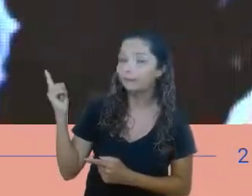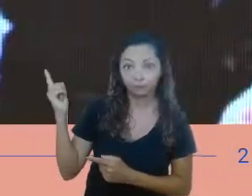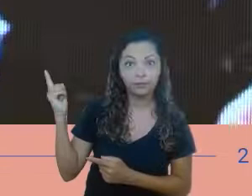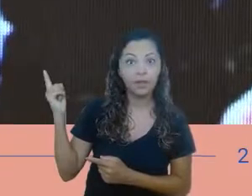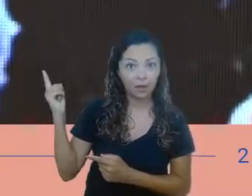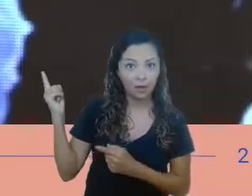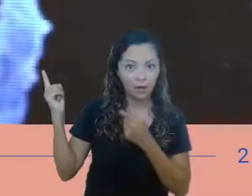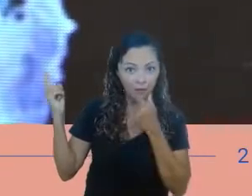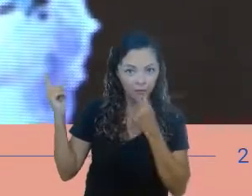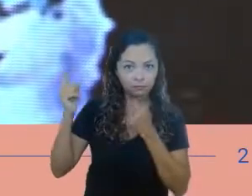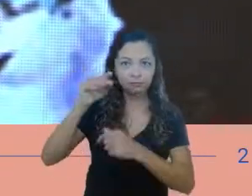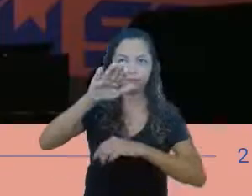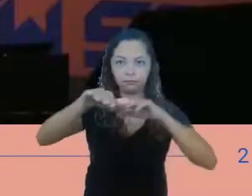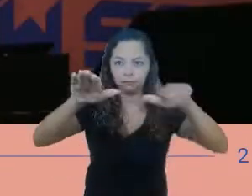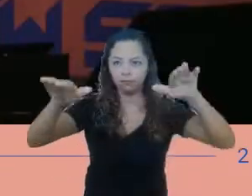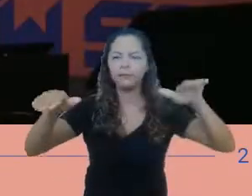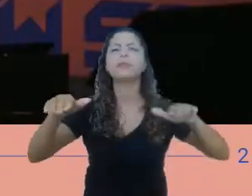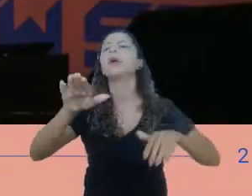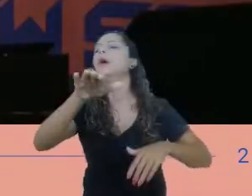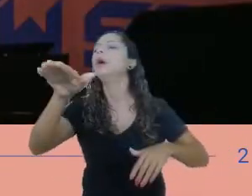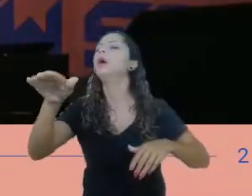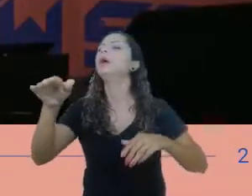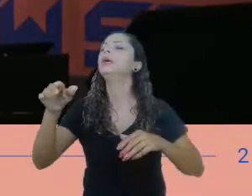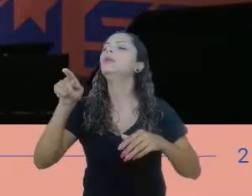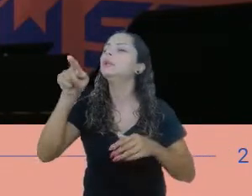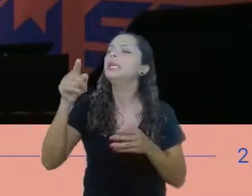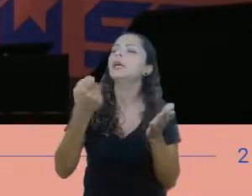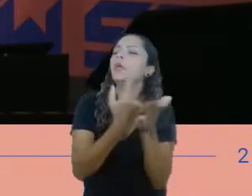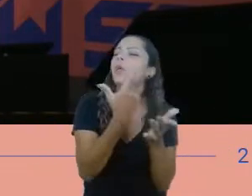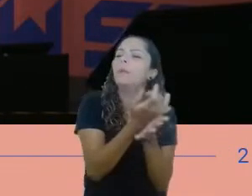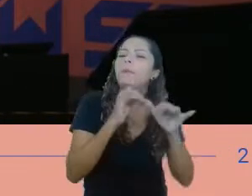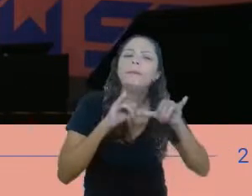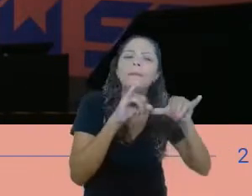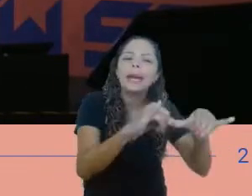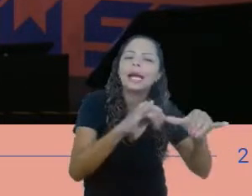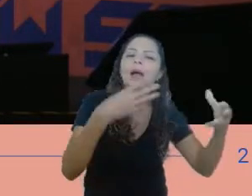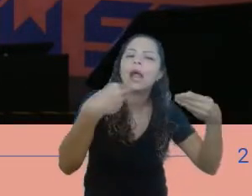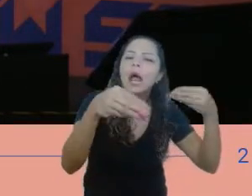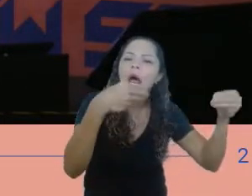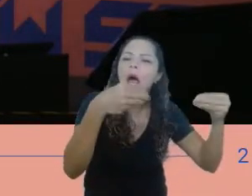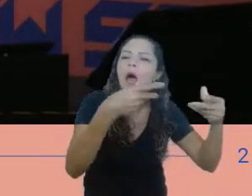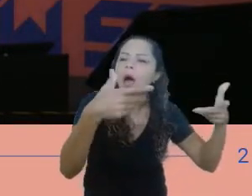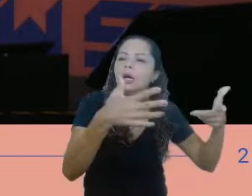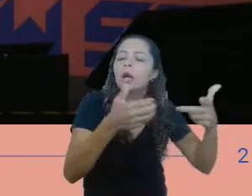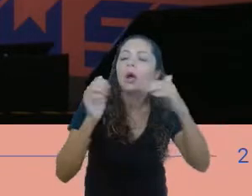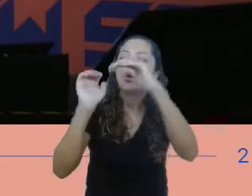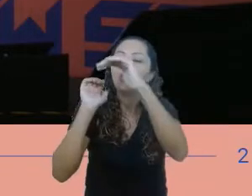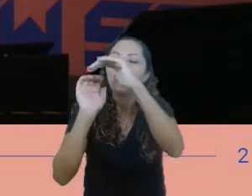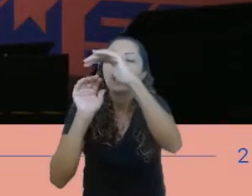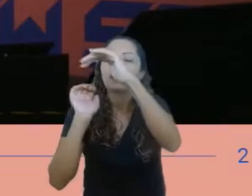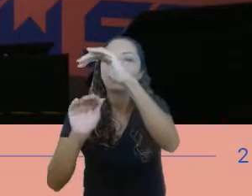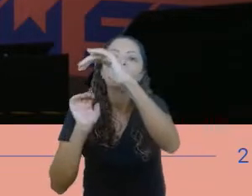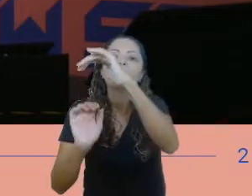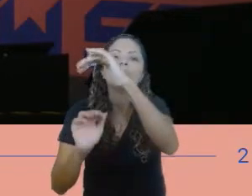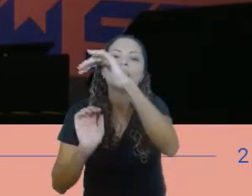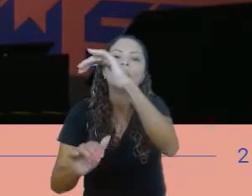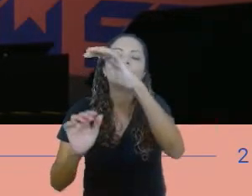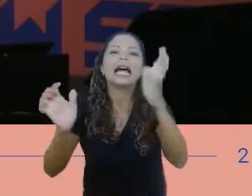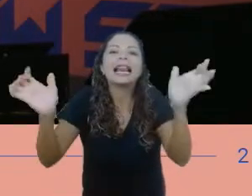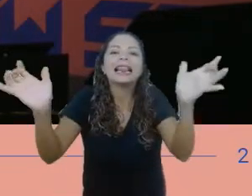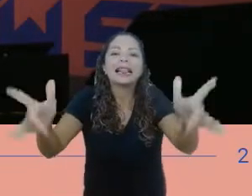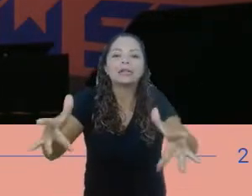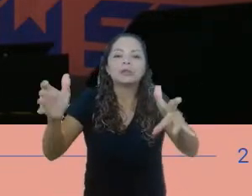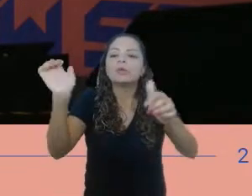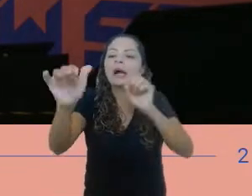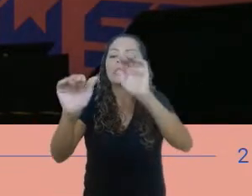durante uma semana todas as embalagens todos os resíduos que eram gerados durante uma semana e tirou essas fotos